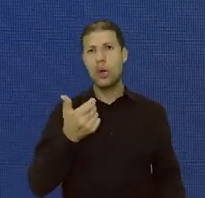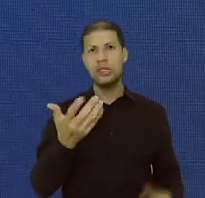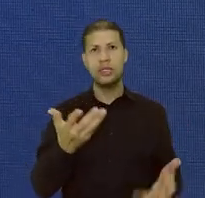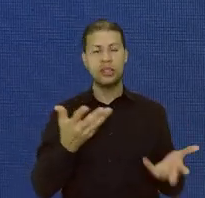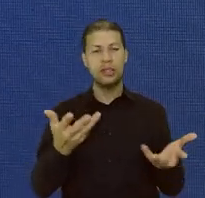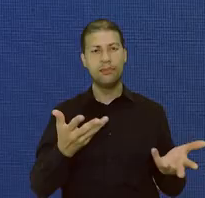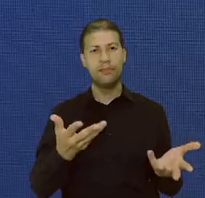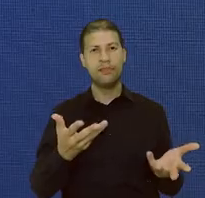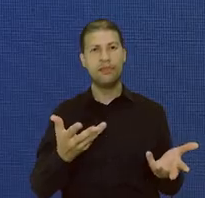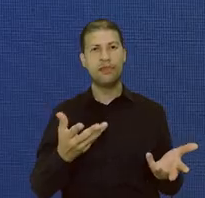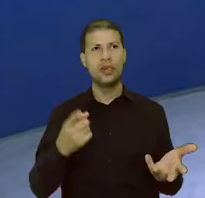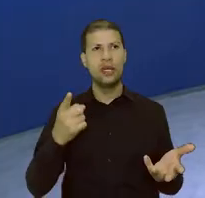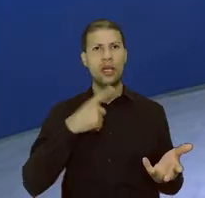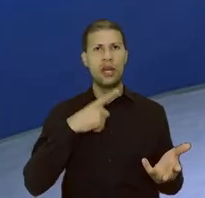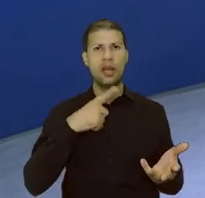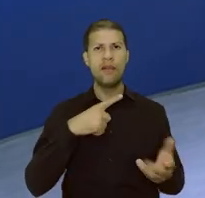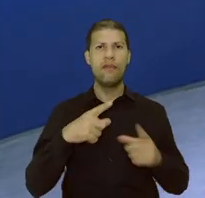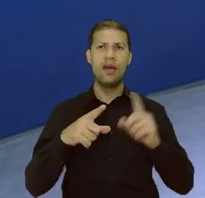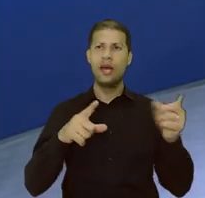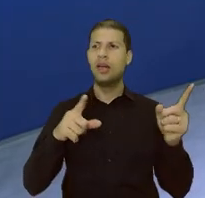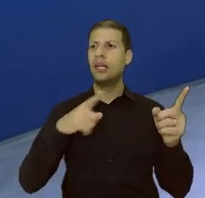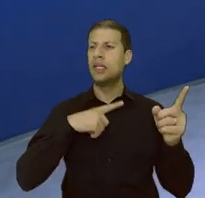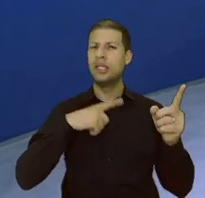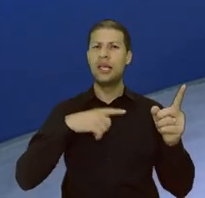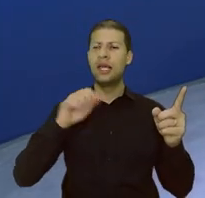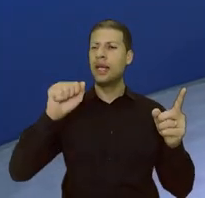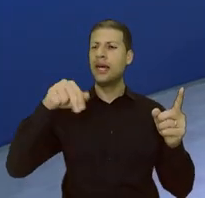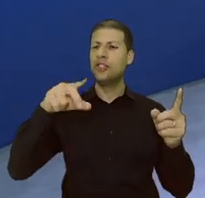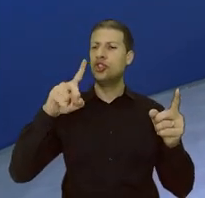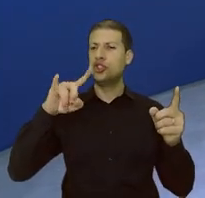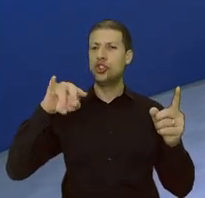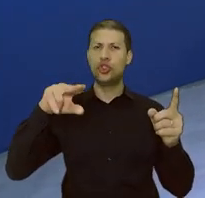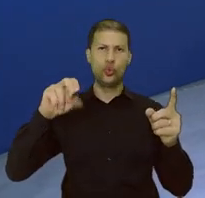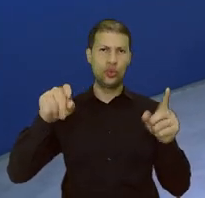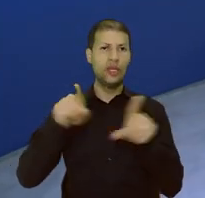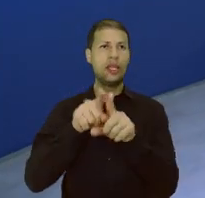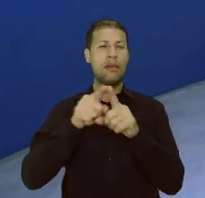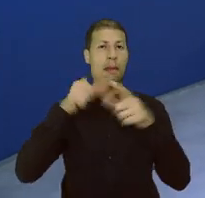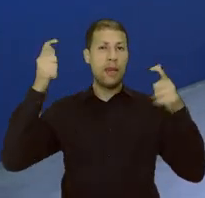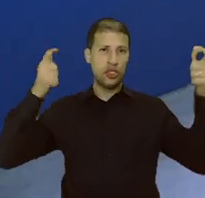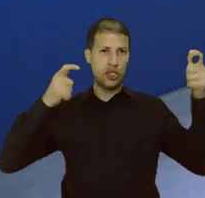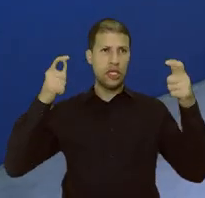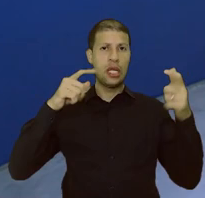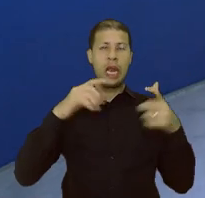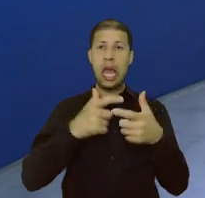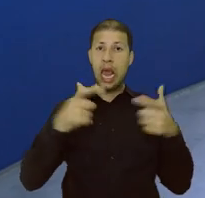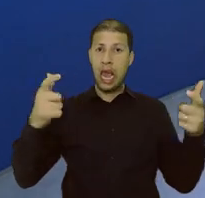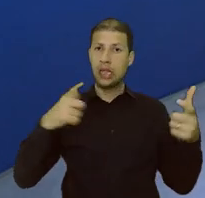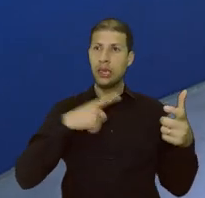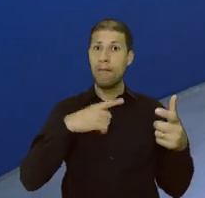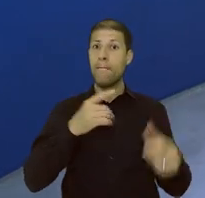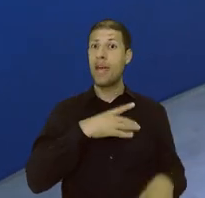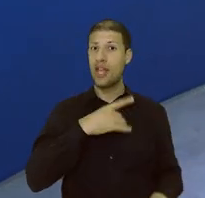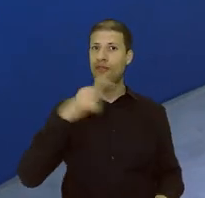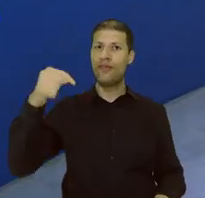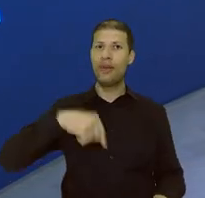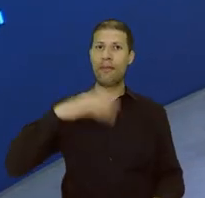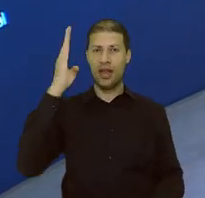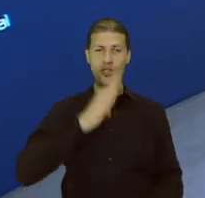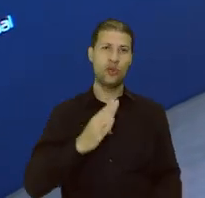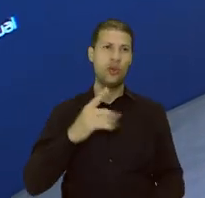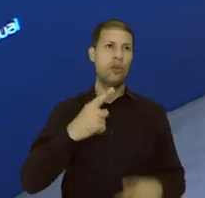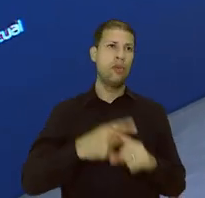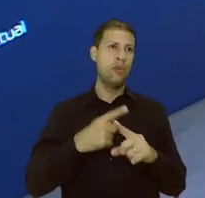ele vai para o ondino e para o mexicano ele é onde ele cresce eh todos eles têm muito medo do Brasil pra vir pro Brasil porque o Brasil é aquela